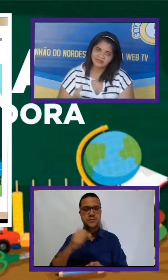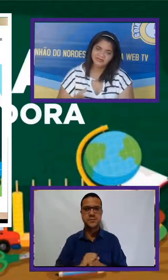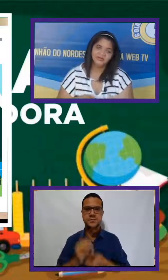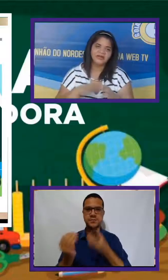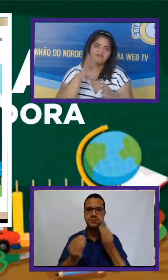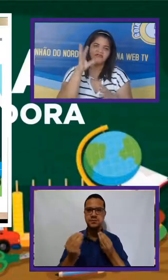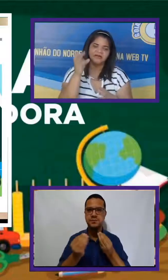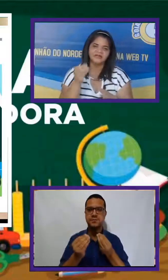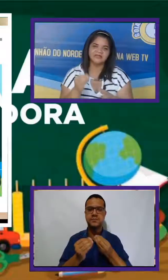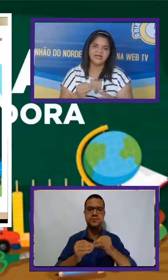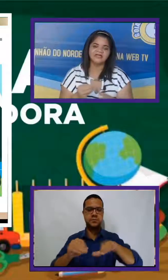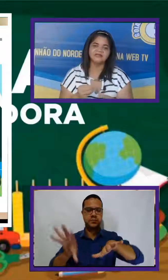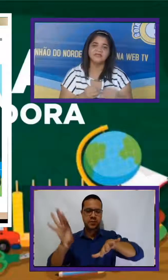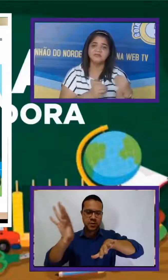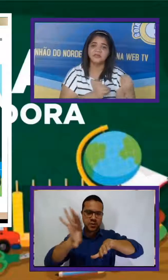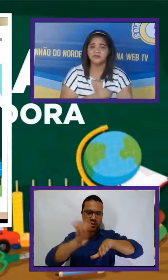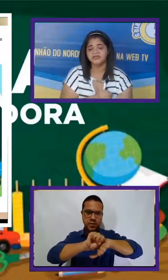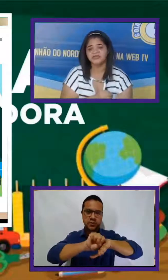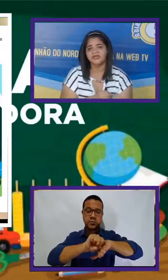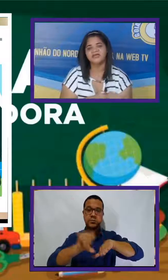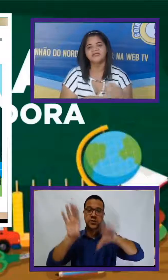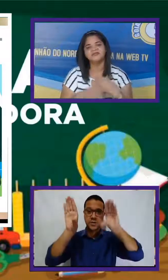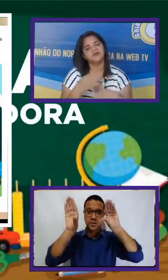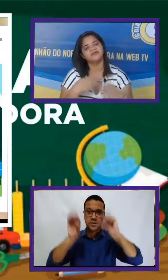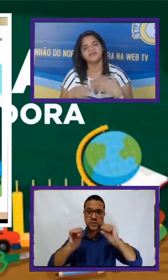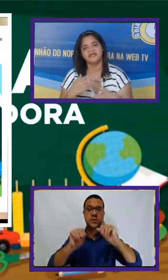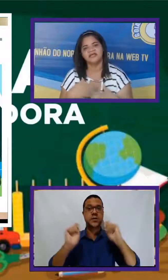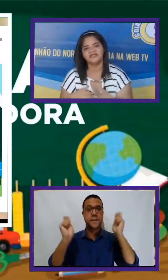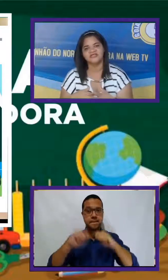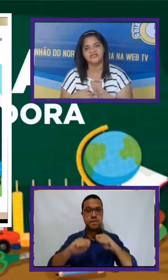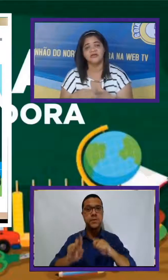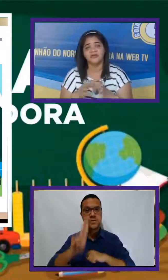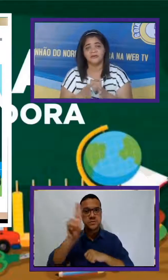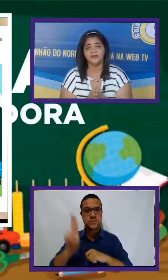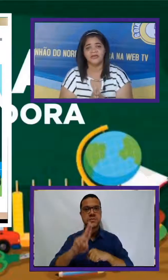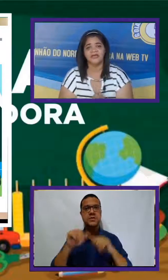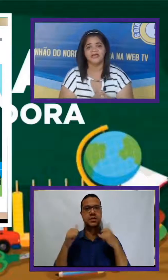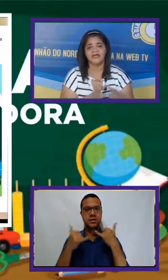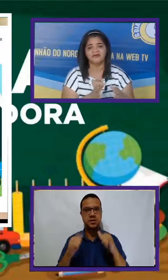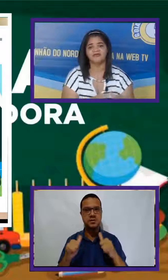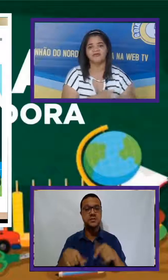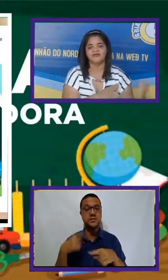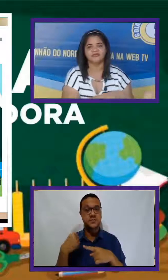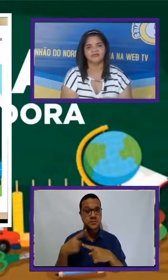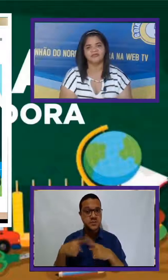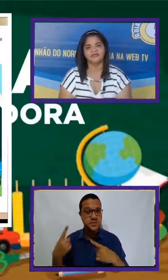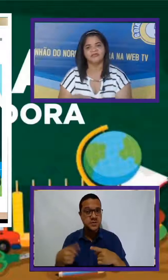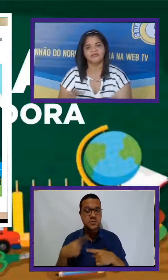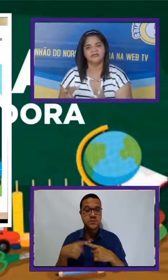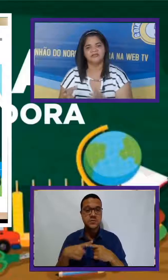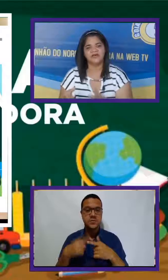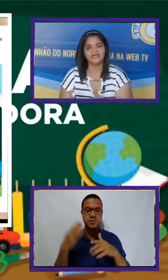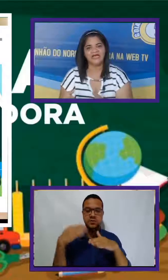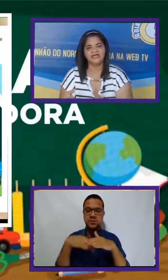depois Como ela foi Captada Mesmo à noite Ainda se pode usar A energia Porque Ela foi